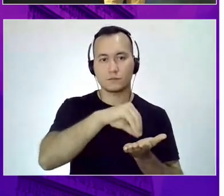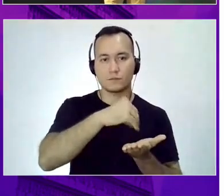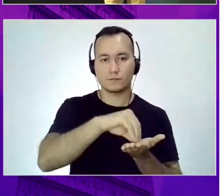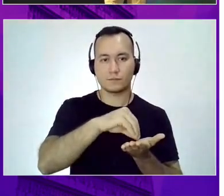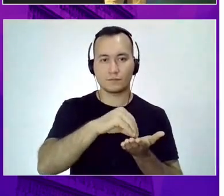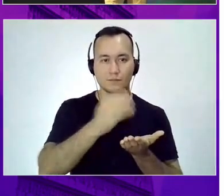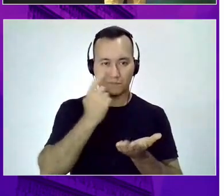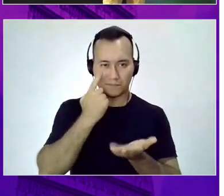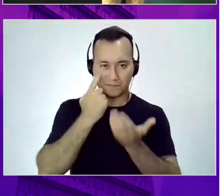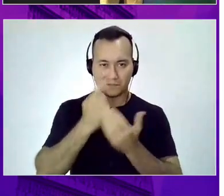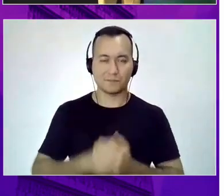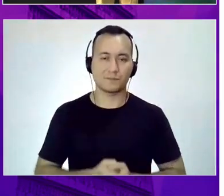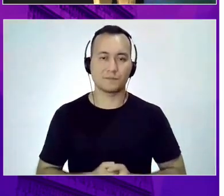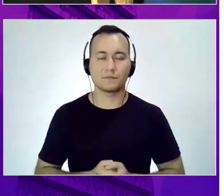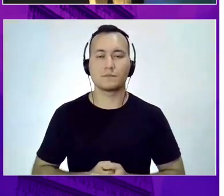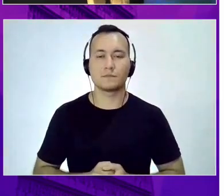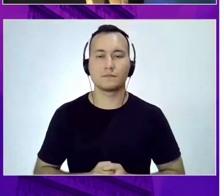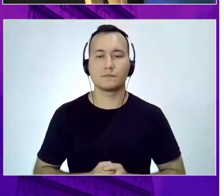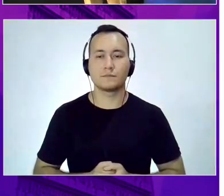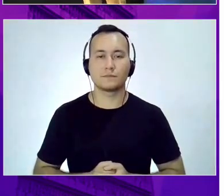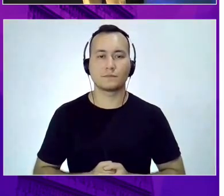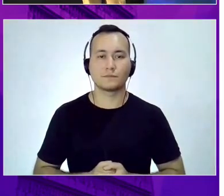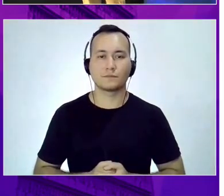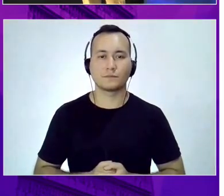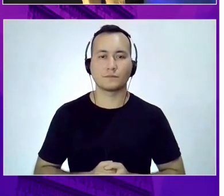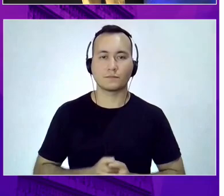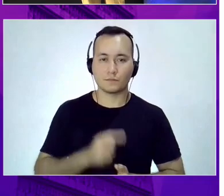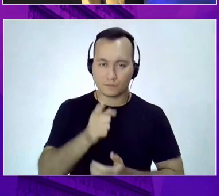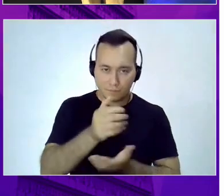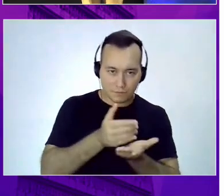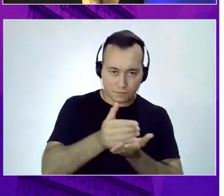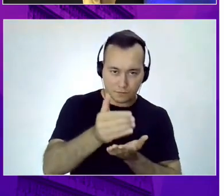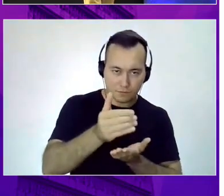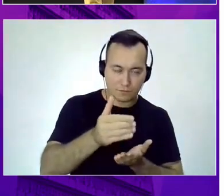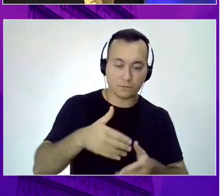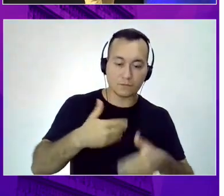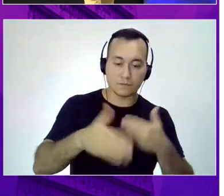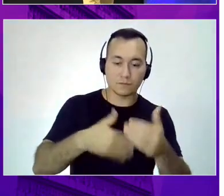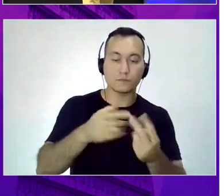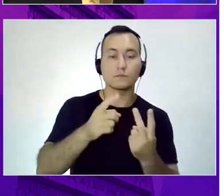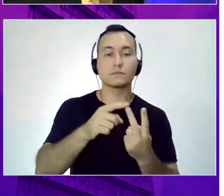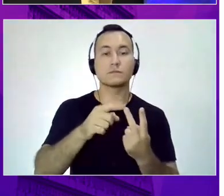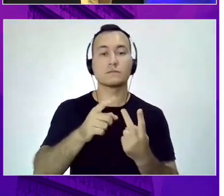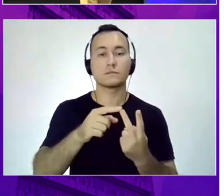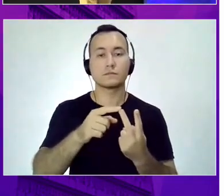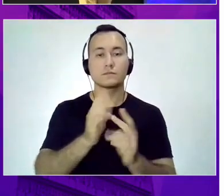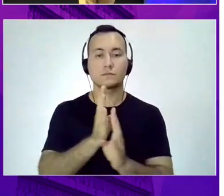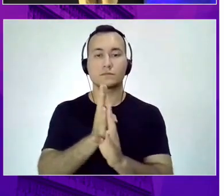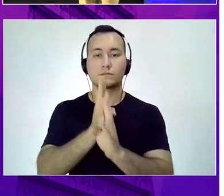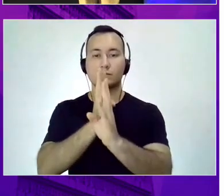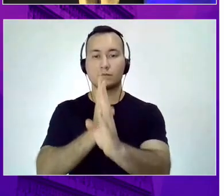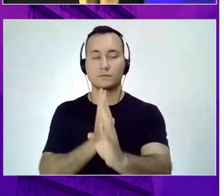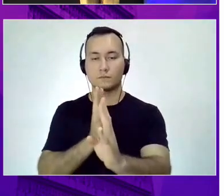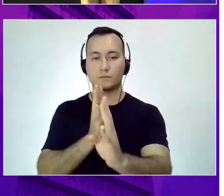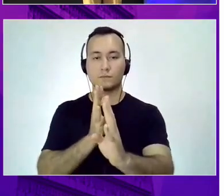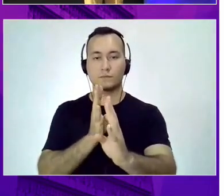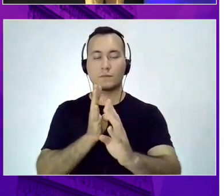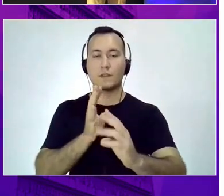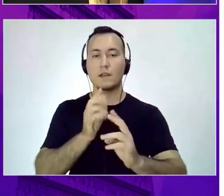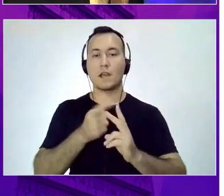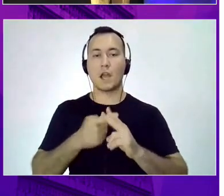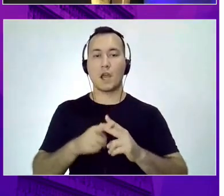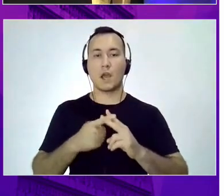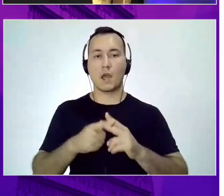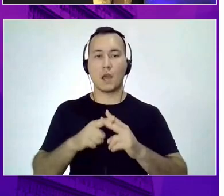que o segundo passo disso foi a adoção de filas de Service Bus. Eu não sei aqui se alguém usa a nuvem